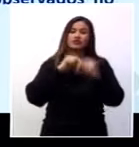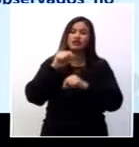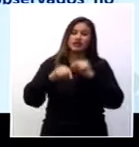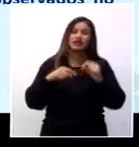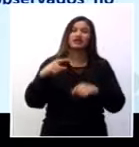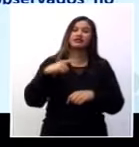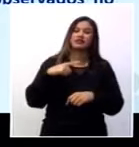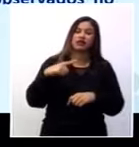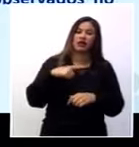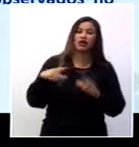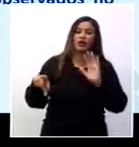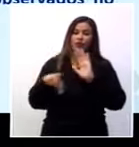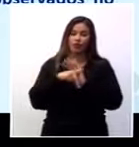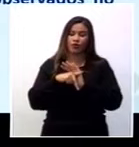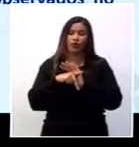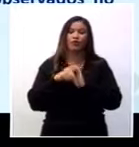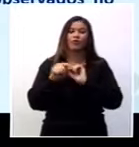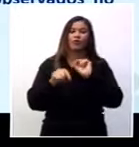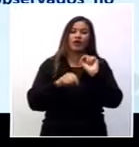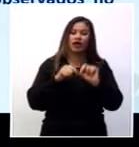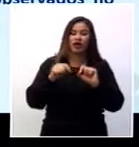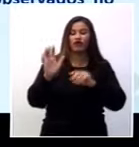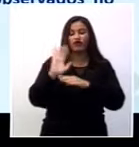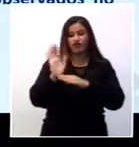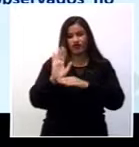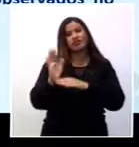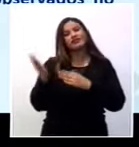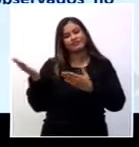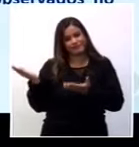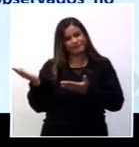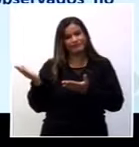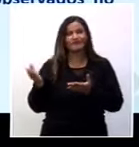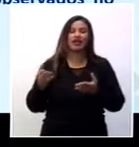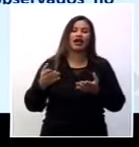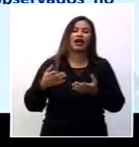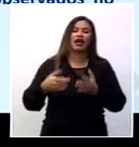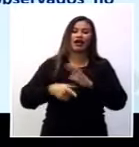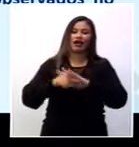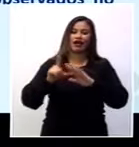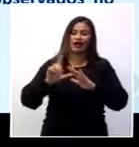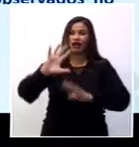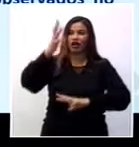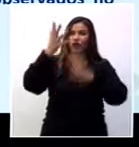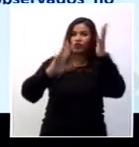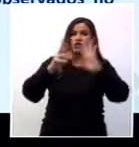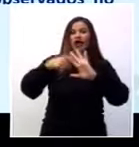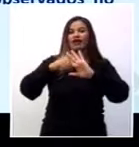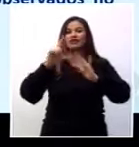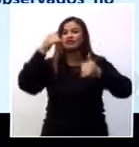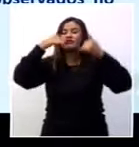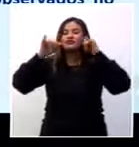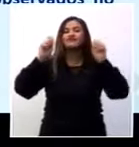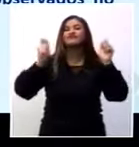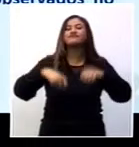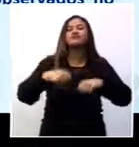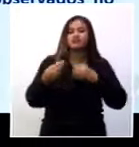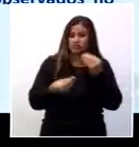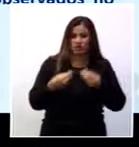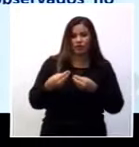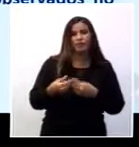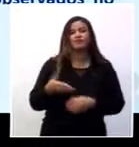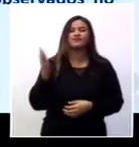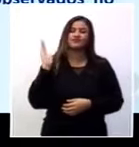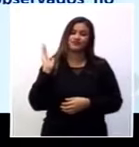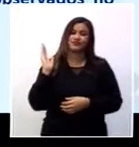estão ligados ao último vídeo que nós assistimos, que é o vídeo de prevenção de desastres. A primeira questão é: o que é